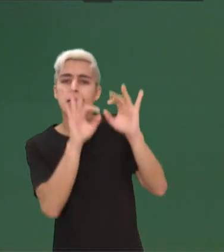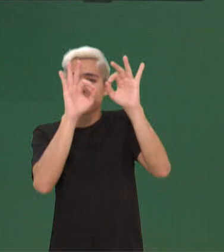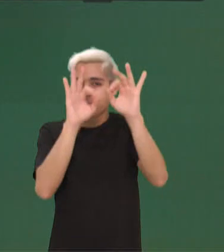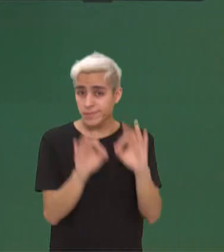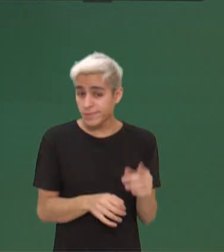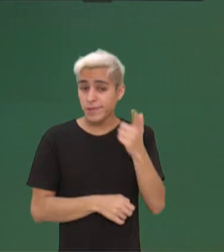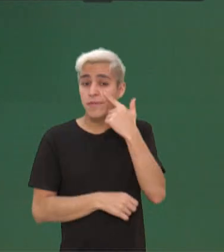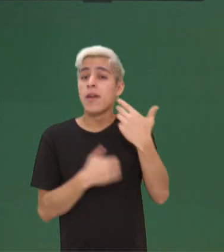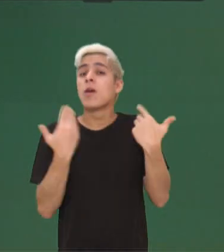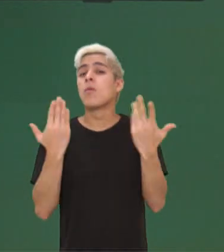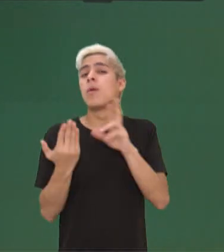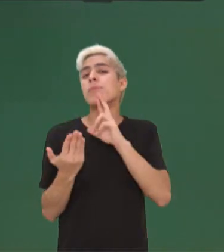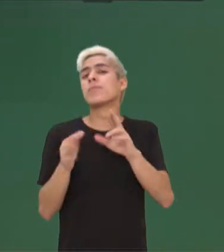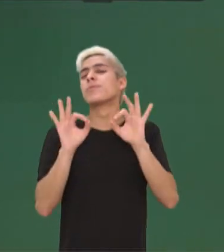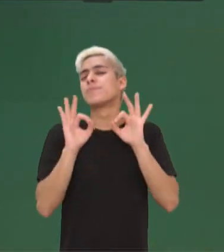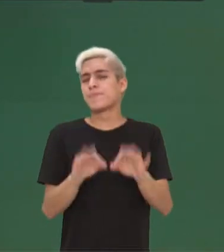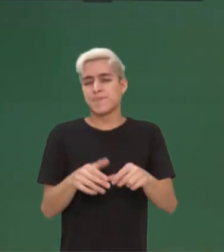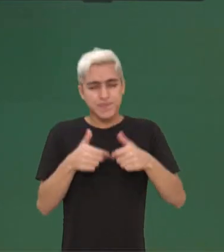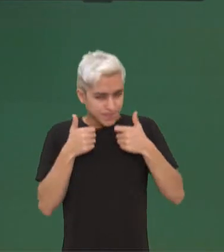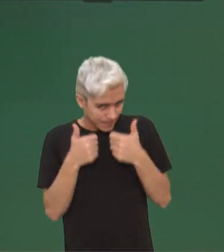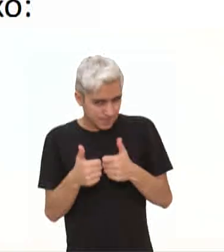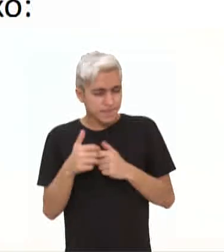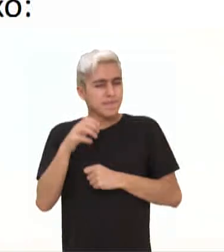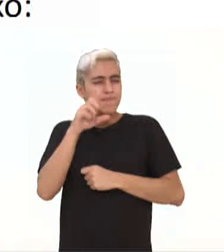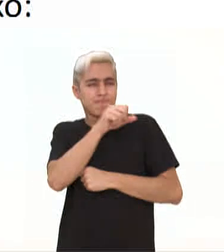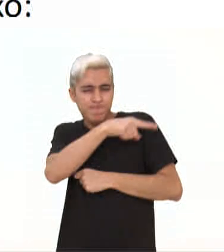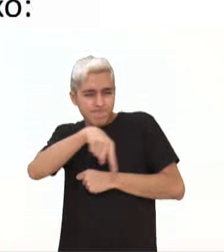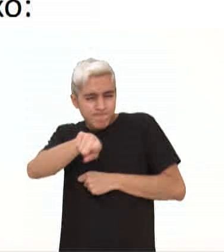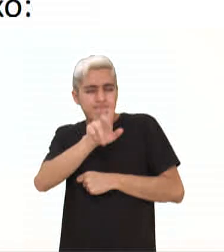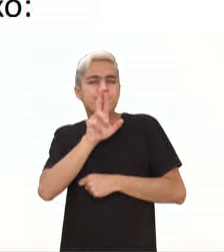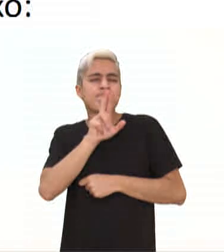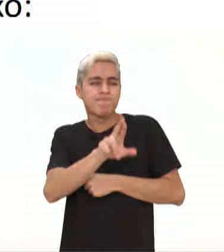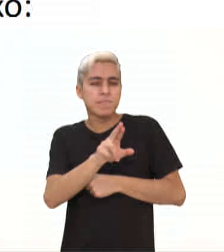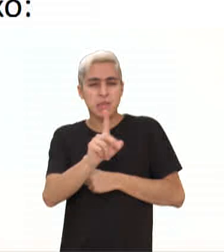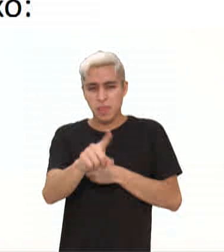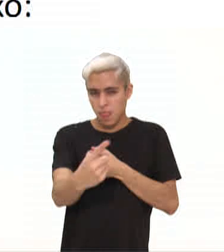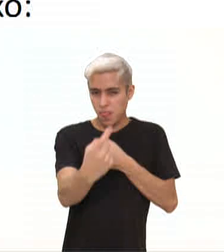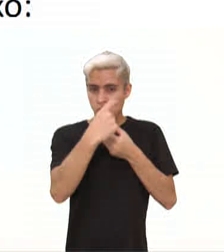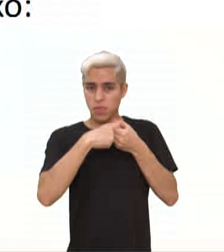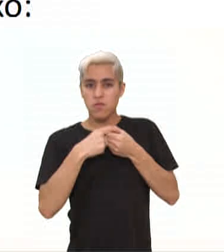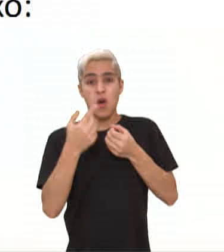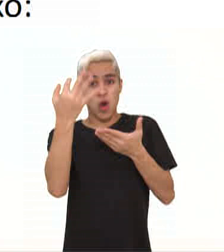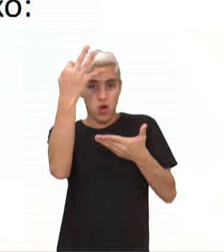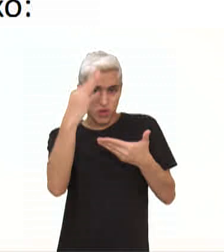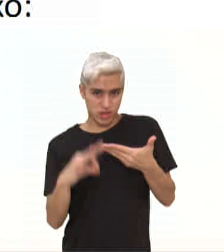aí ver qual a resposta certa ali. Então, rapidinho lá respondo e a gente já volta para corrigir.